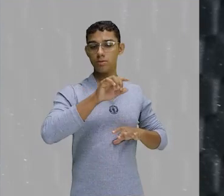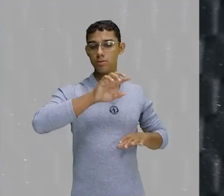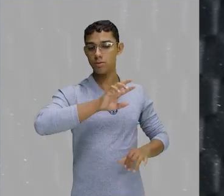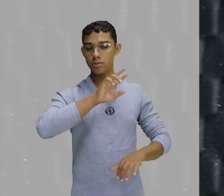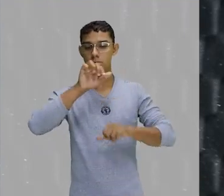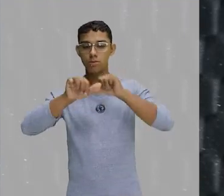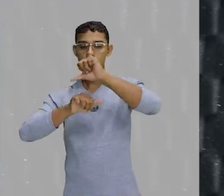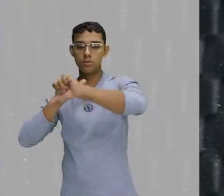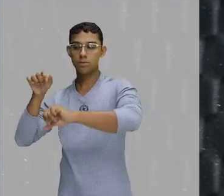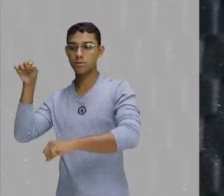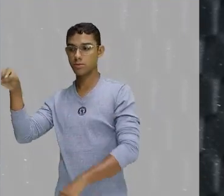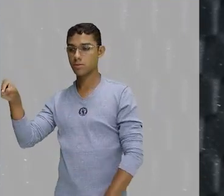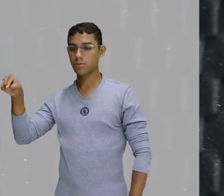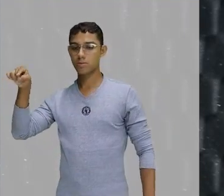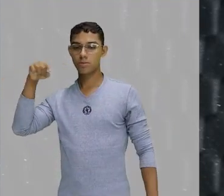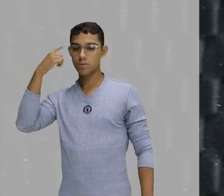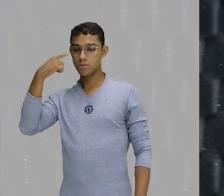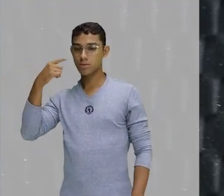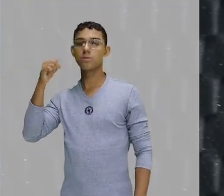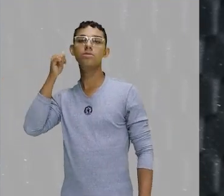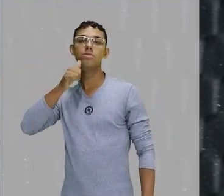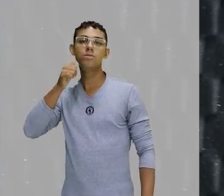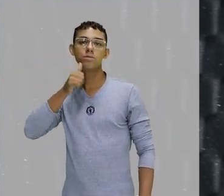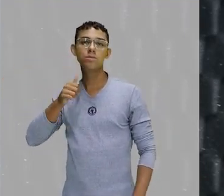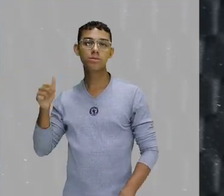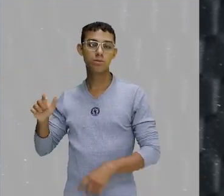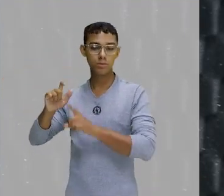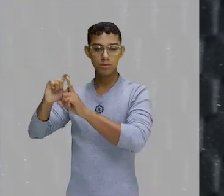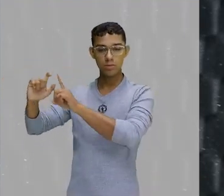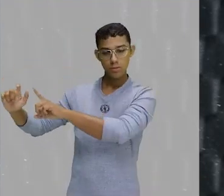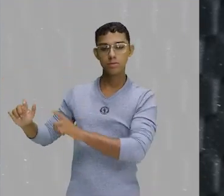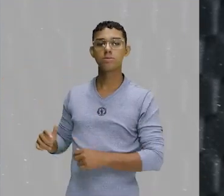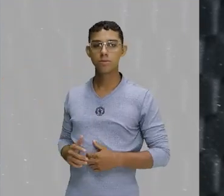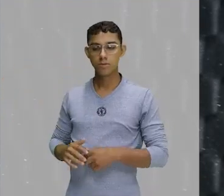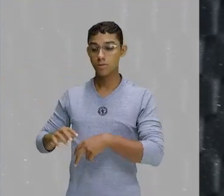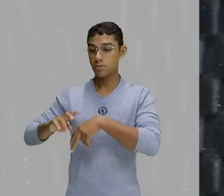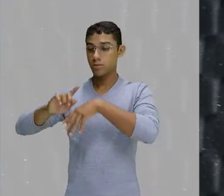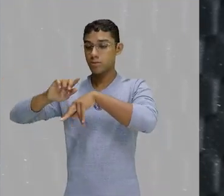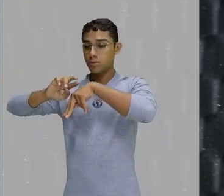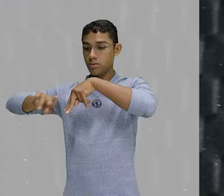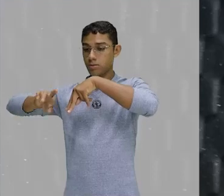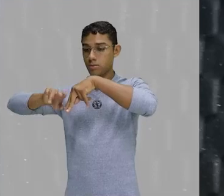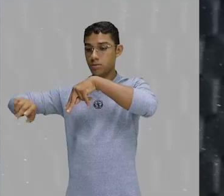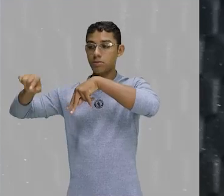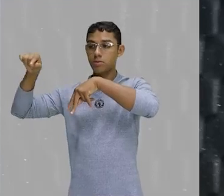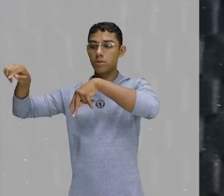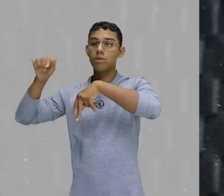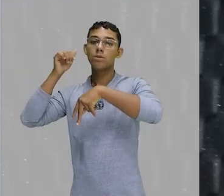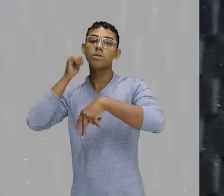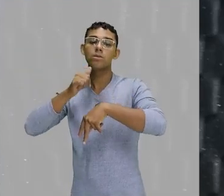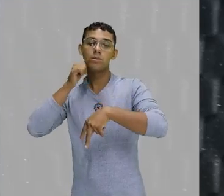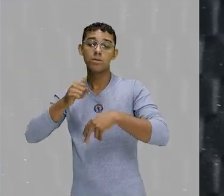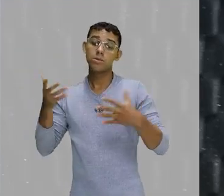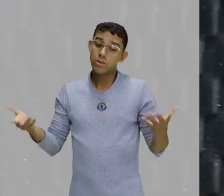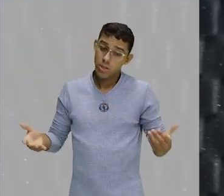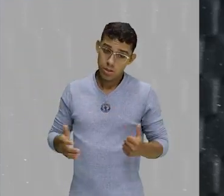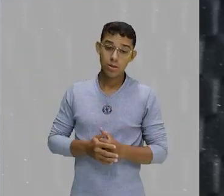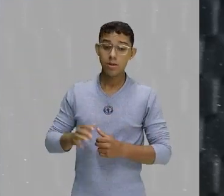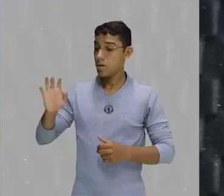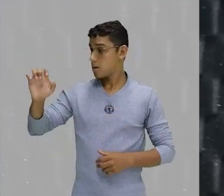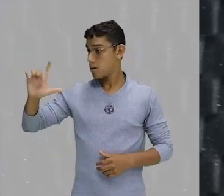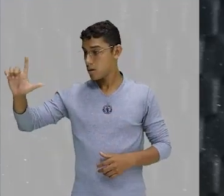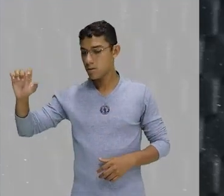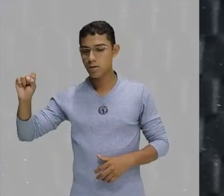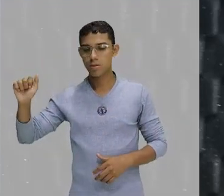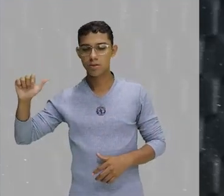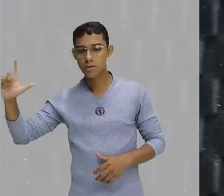As palavras que estão aqui em português no masculino, no espanhol são femininas. Então, o sal, el